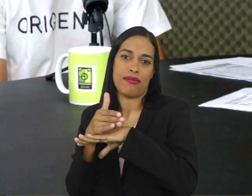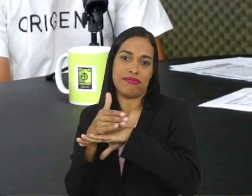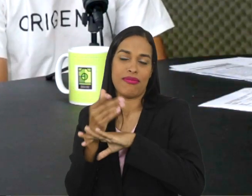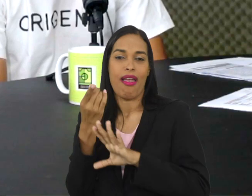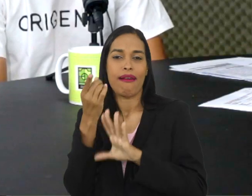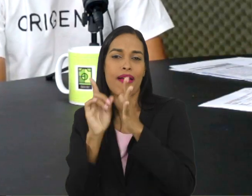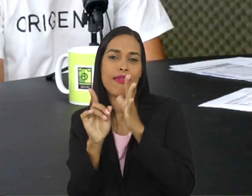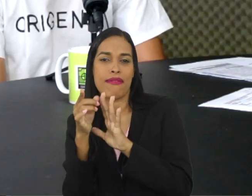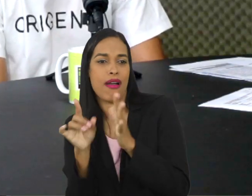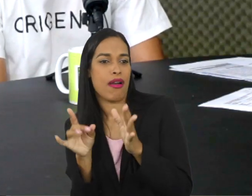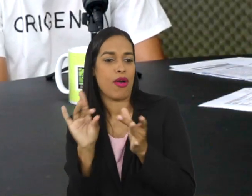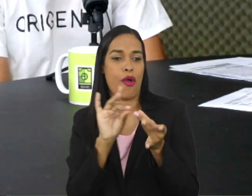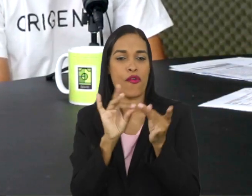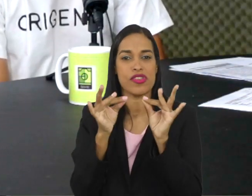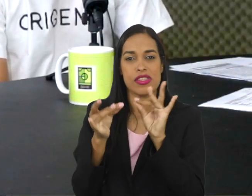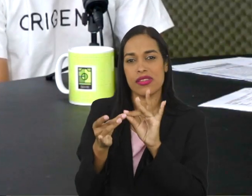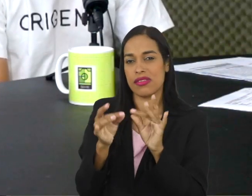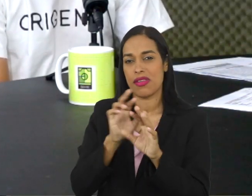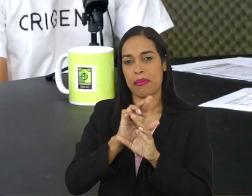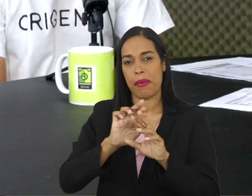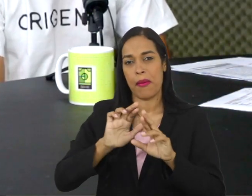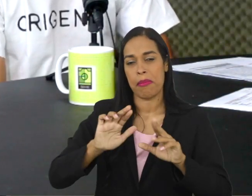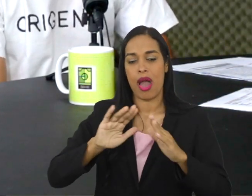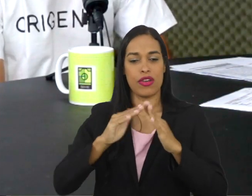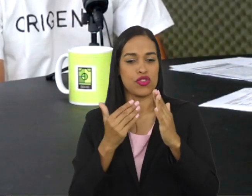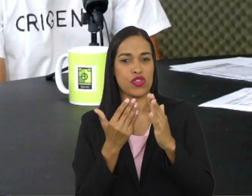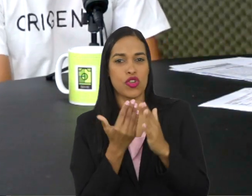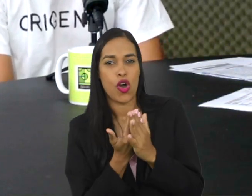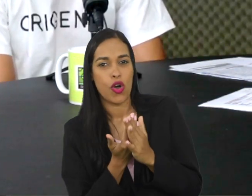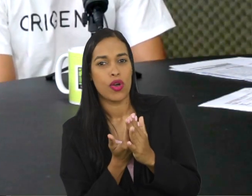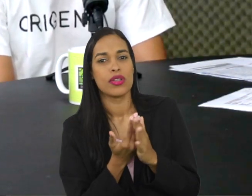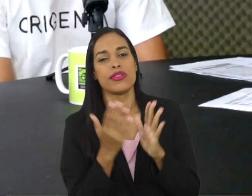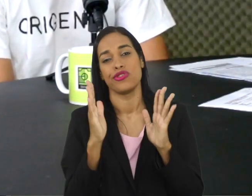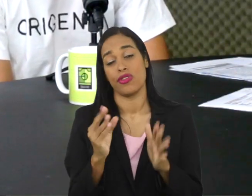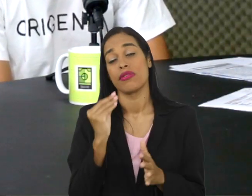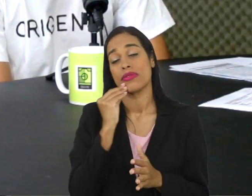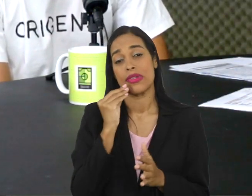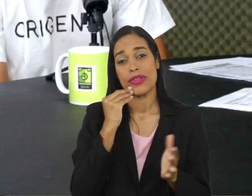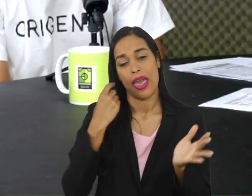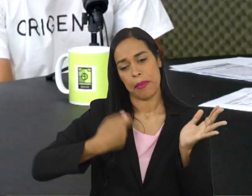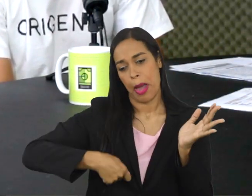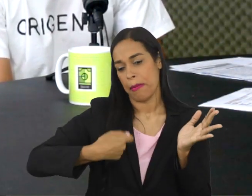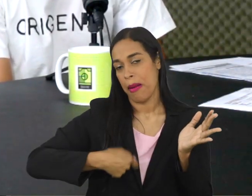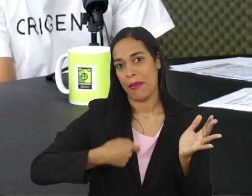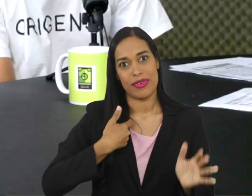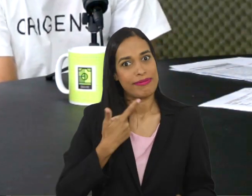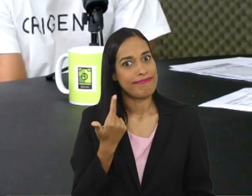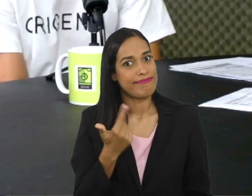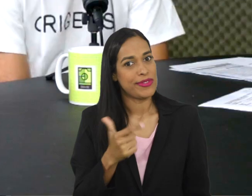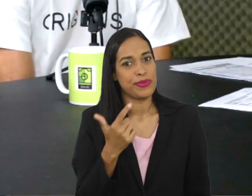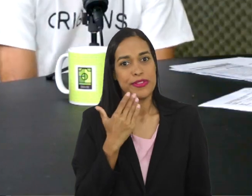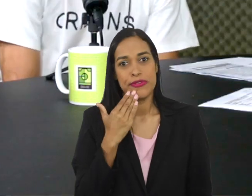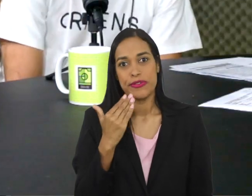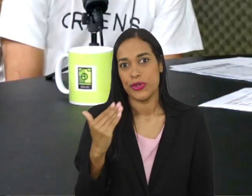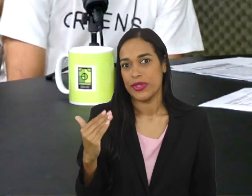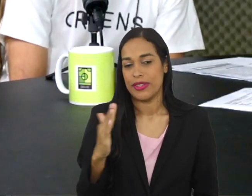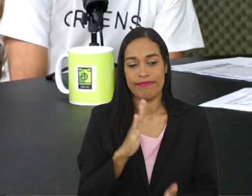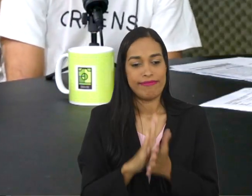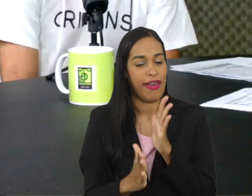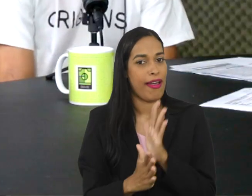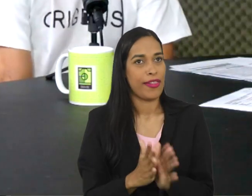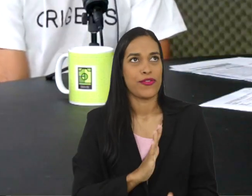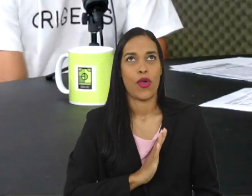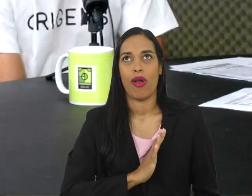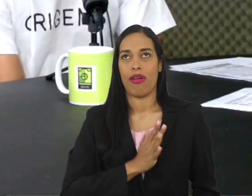carnaval, oficinas, escolas, né? Já tentei tocar violão, não tive sucesso nenhum, foi um